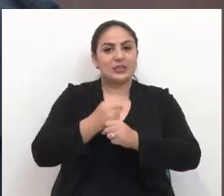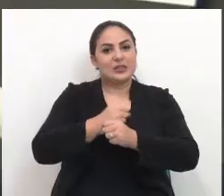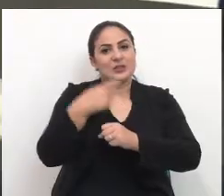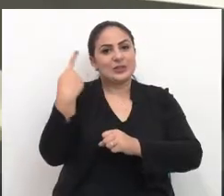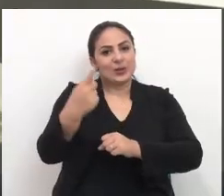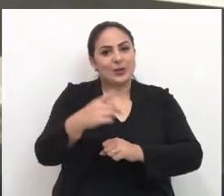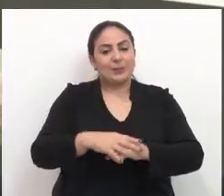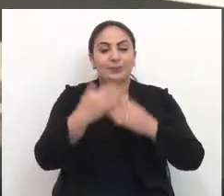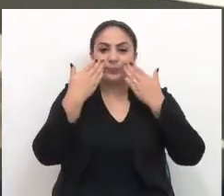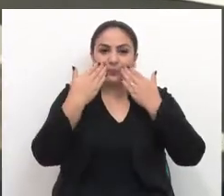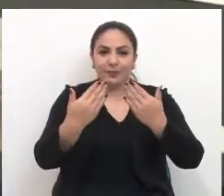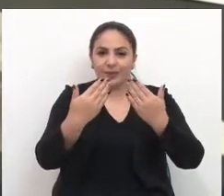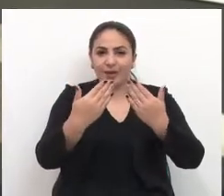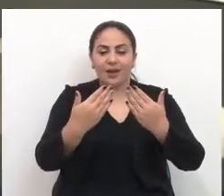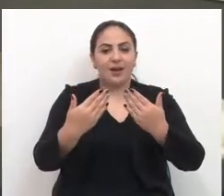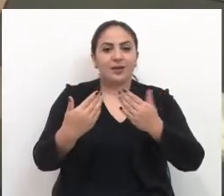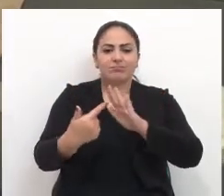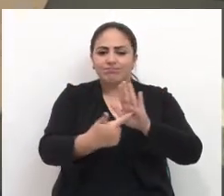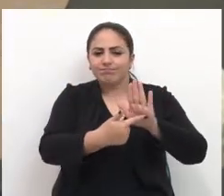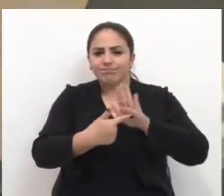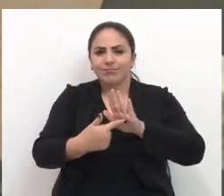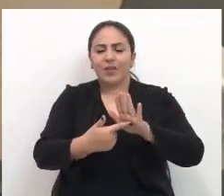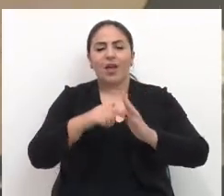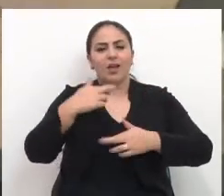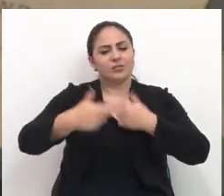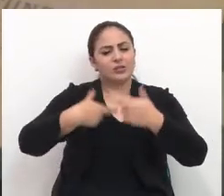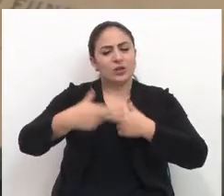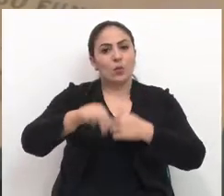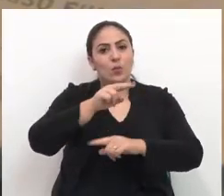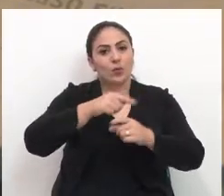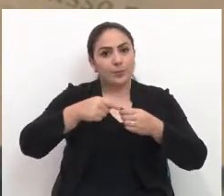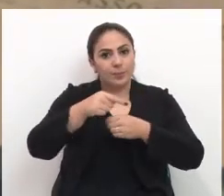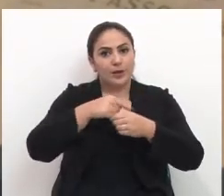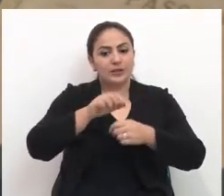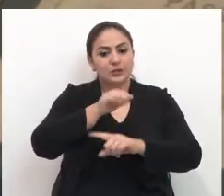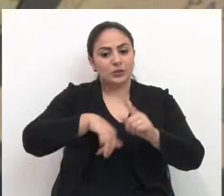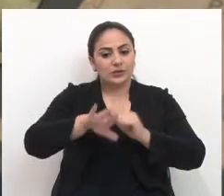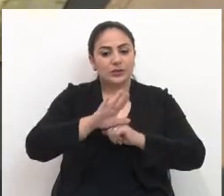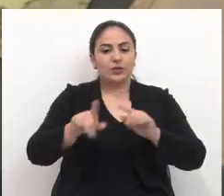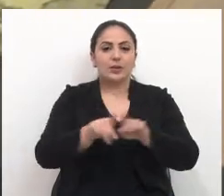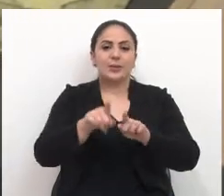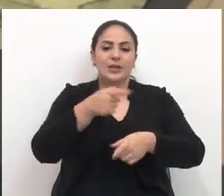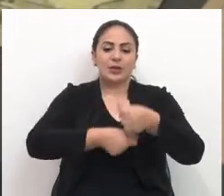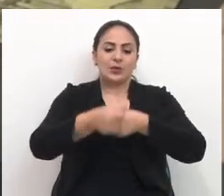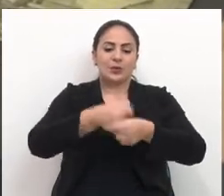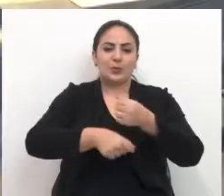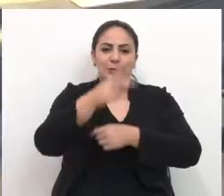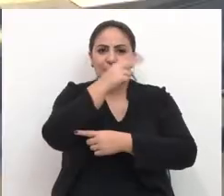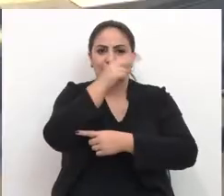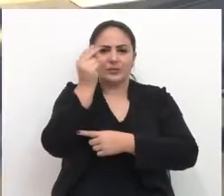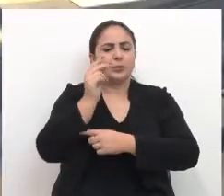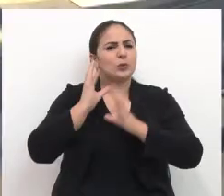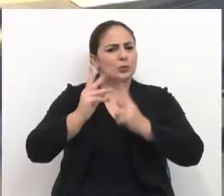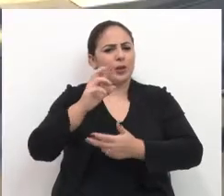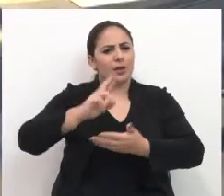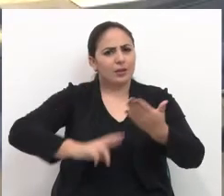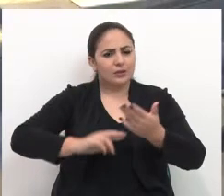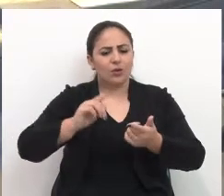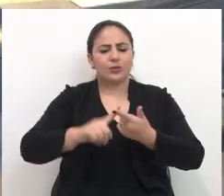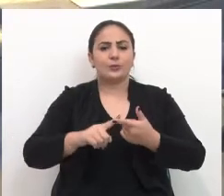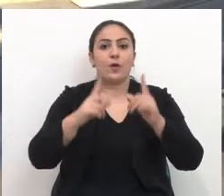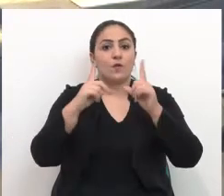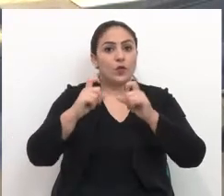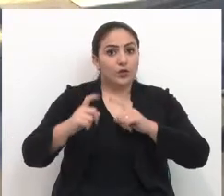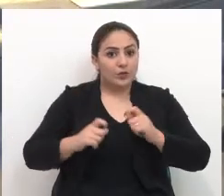história. A exposição retrata a evolução urbana, social e econômica do município, por meio de